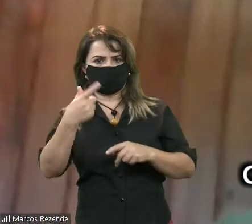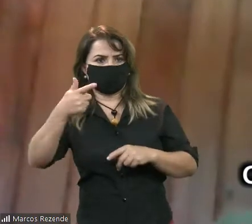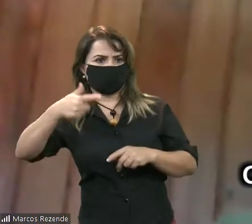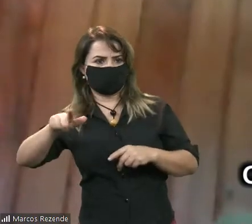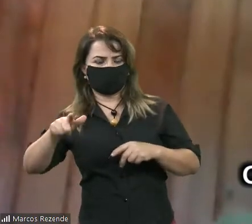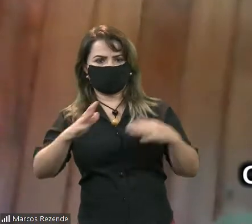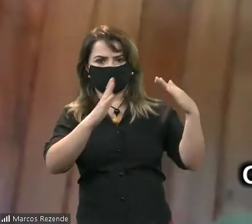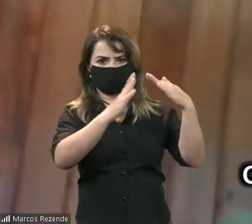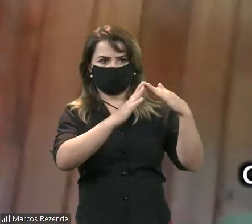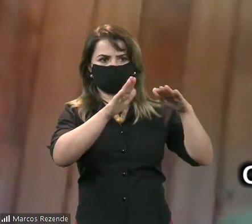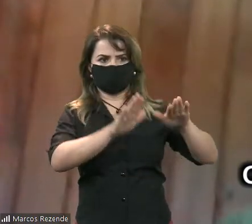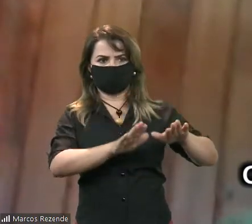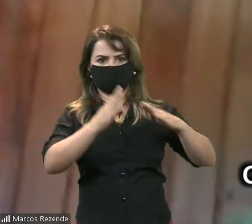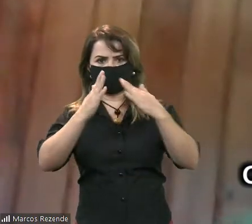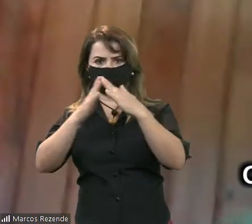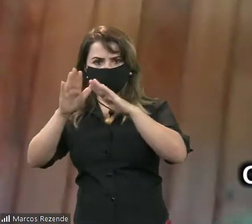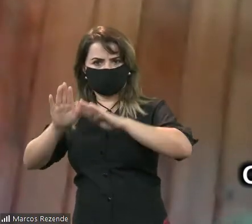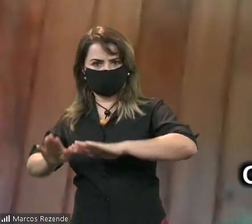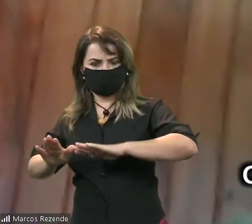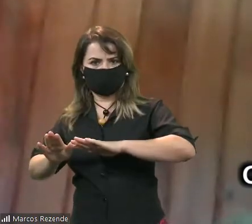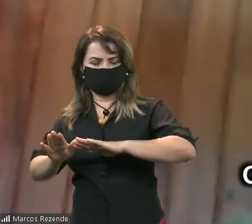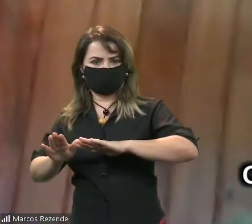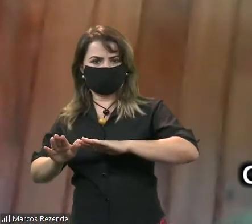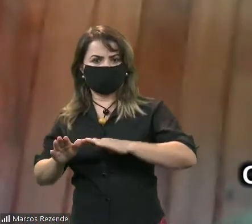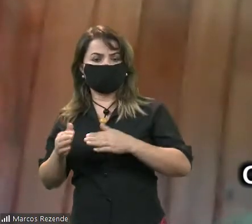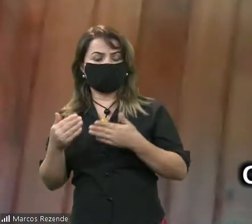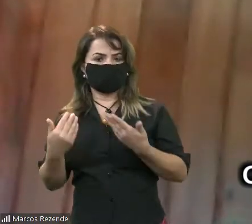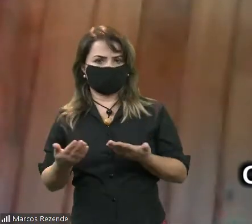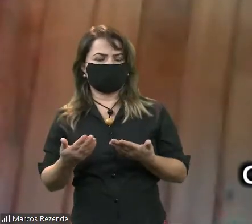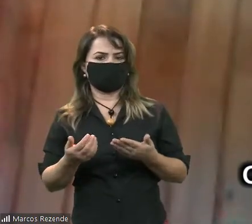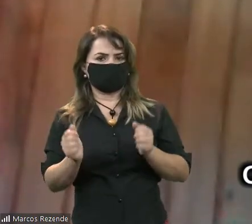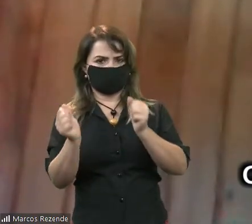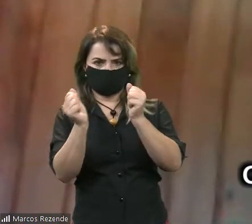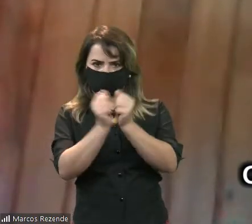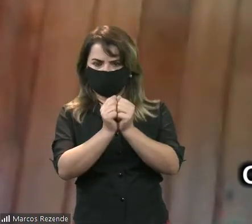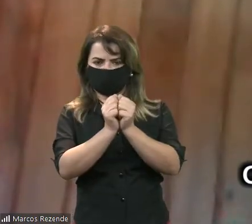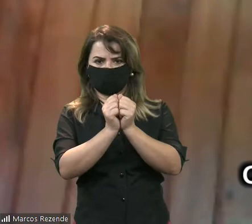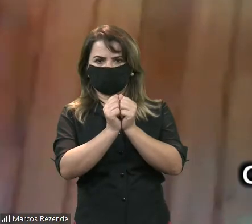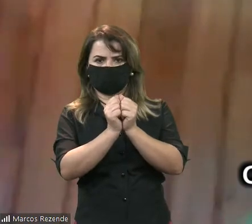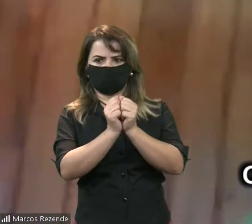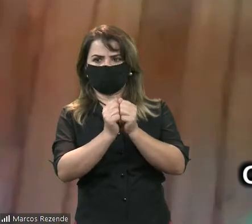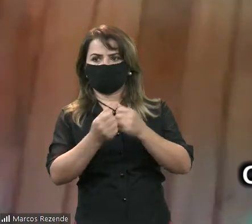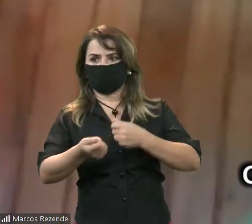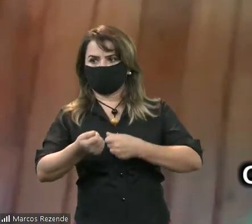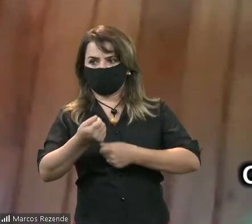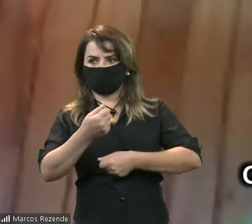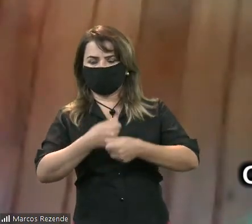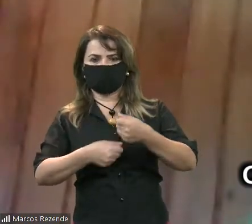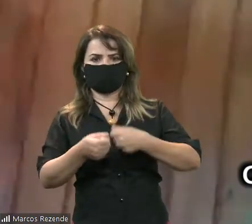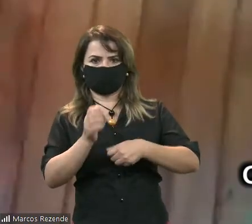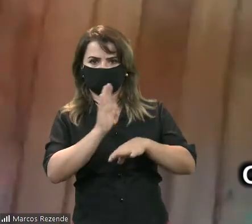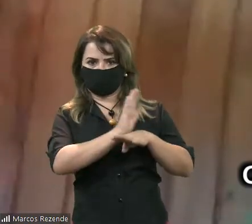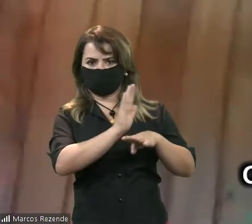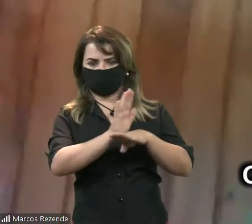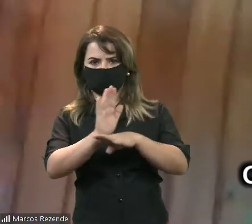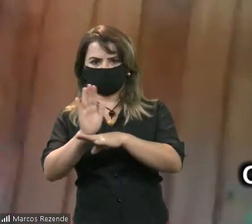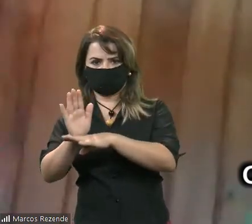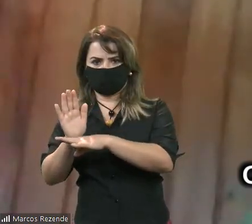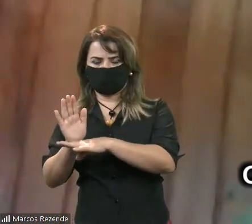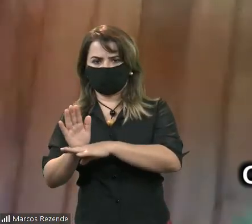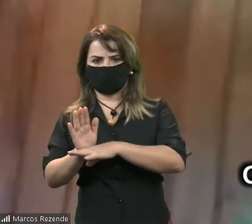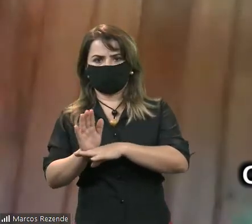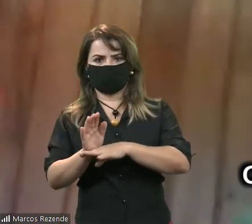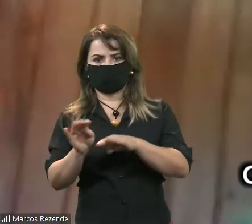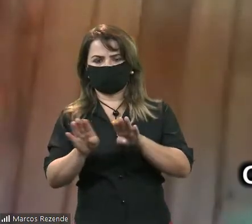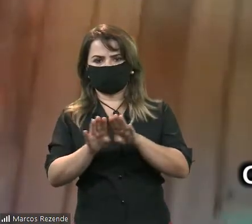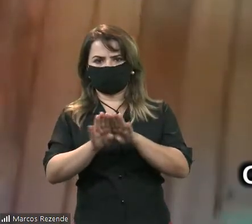que acompanha e dos assessores do vereador Damasceno, o Ademir e a Rita,